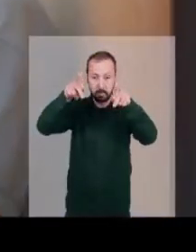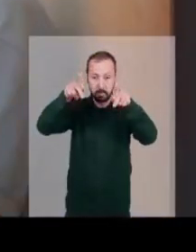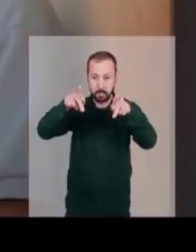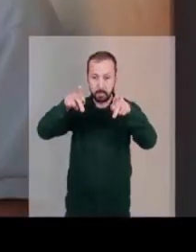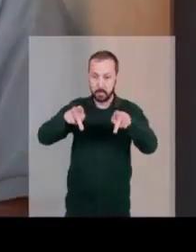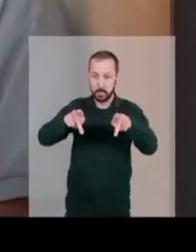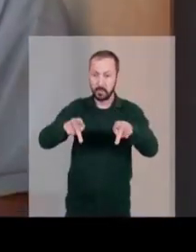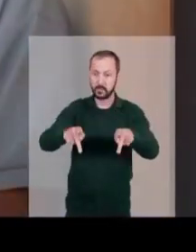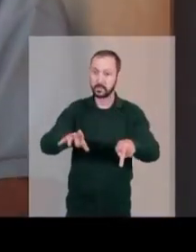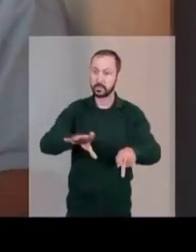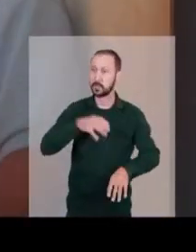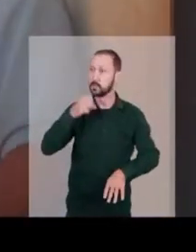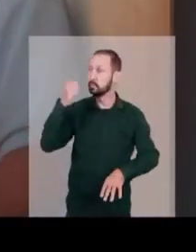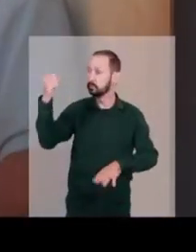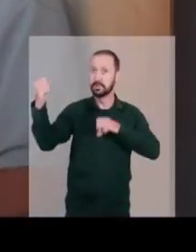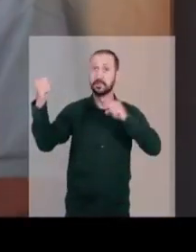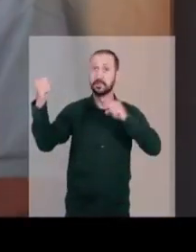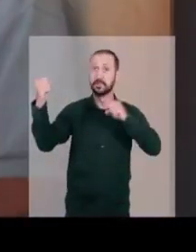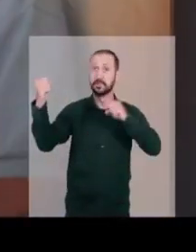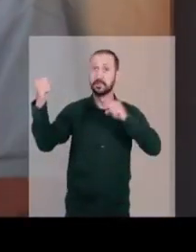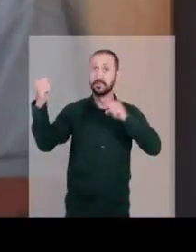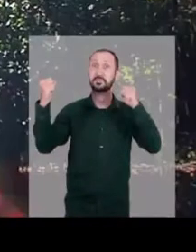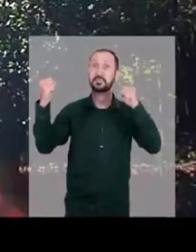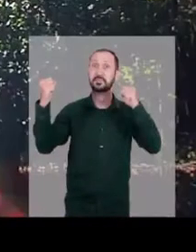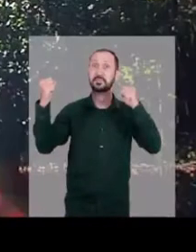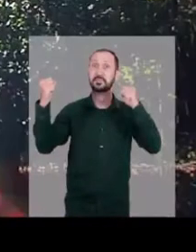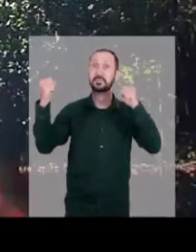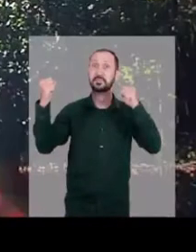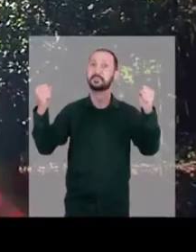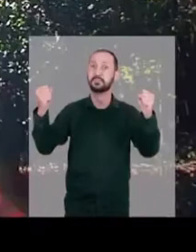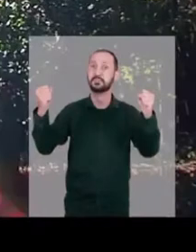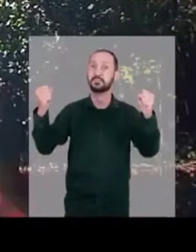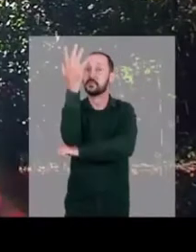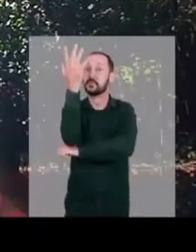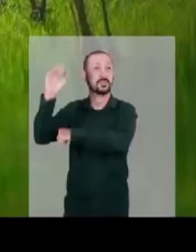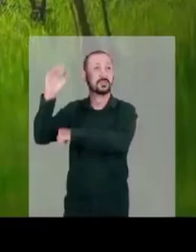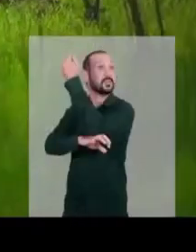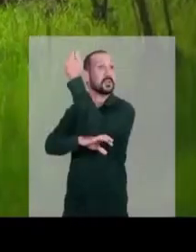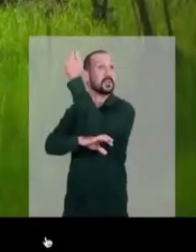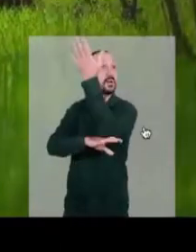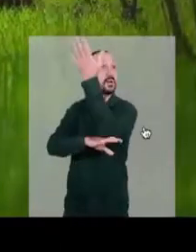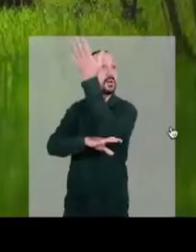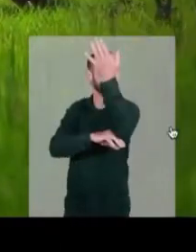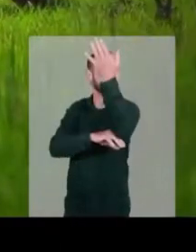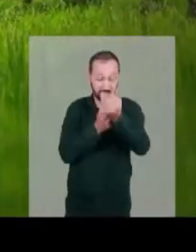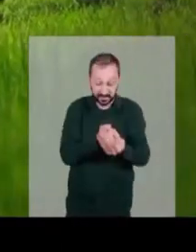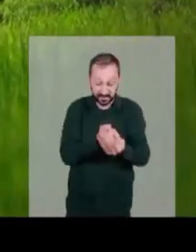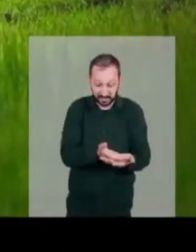Let's go.